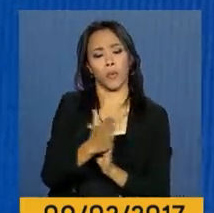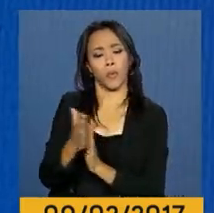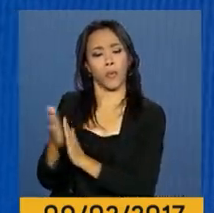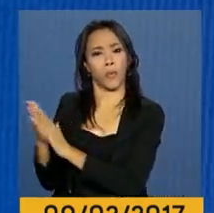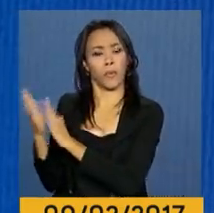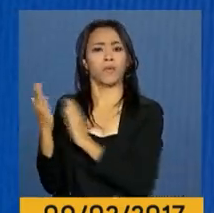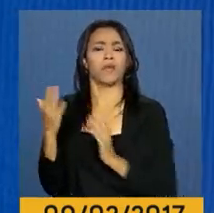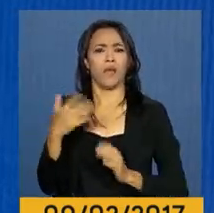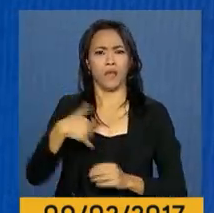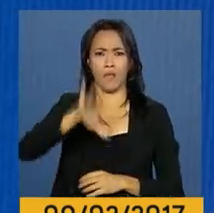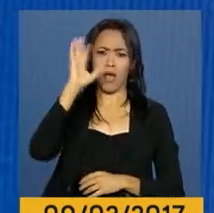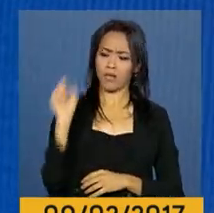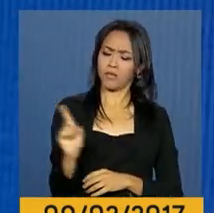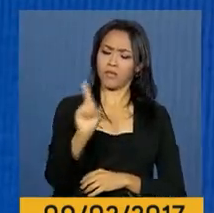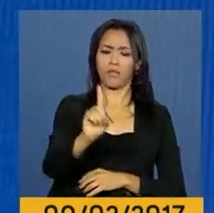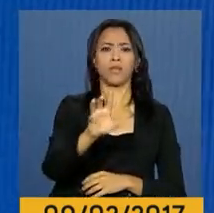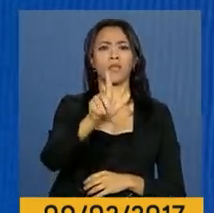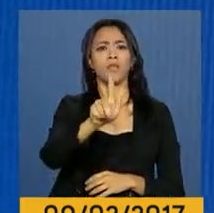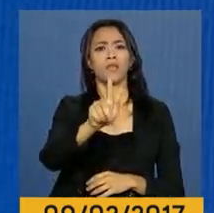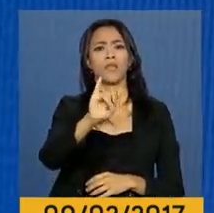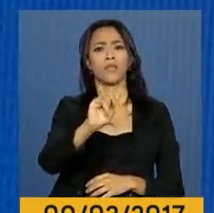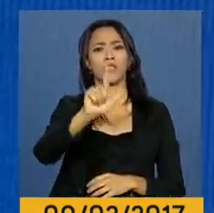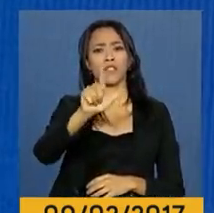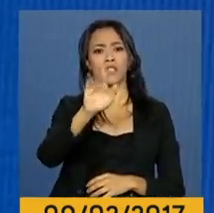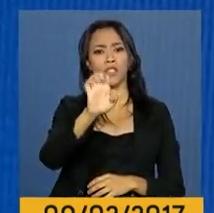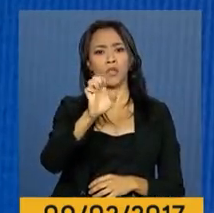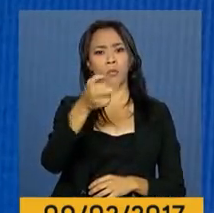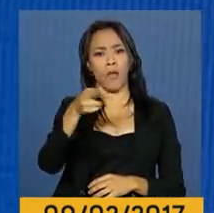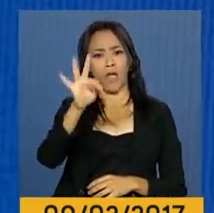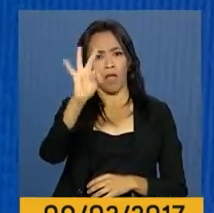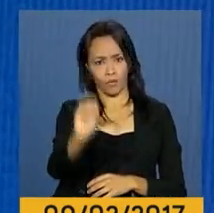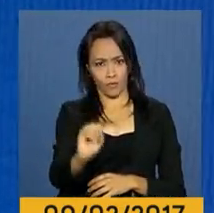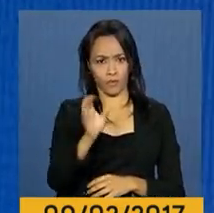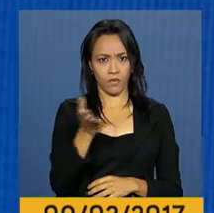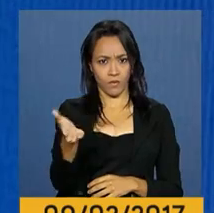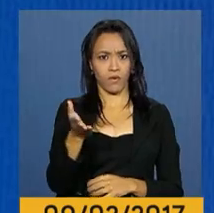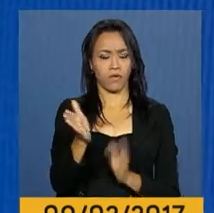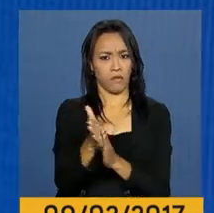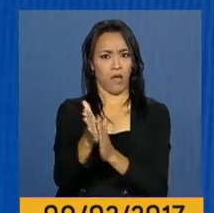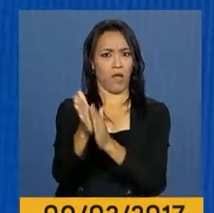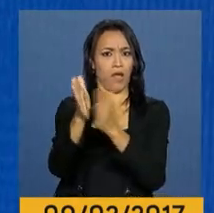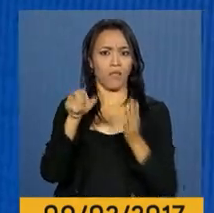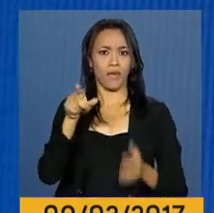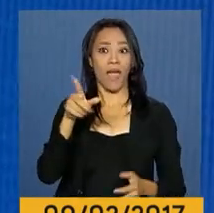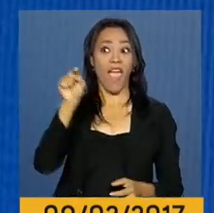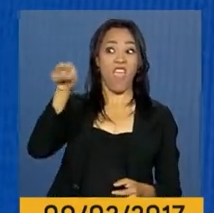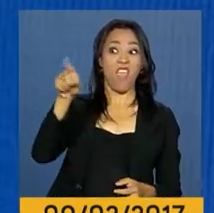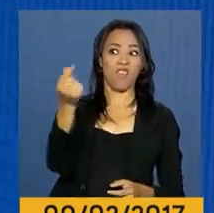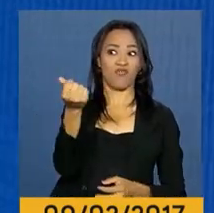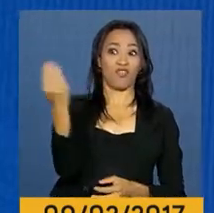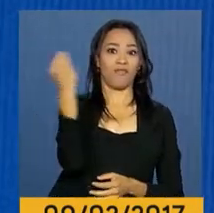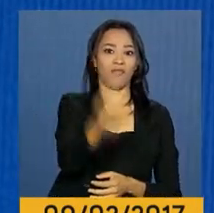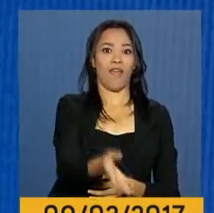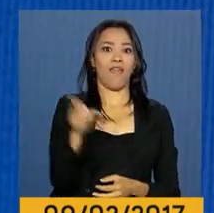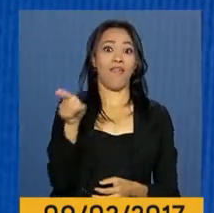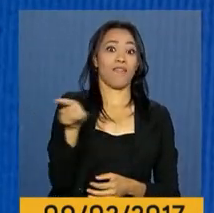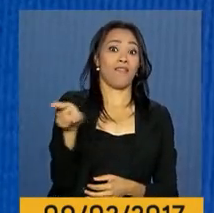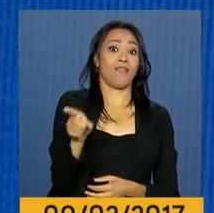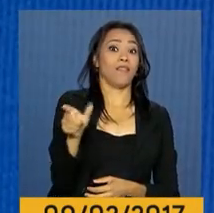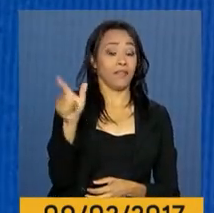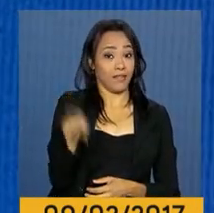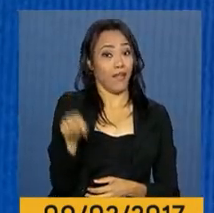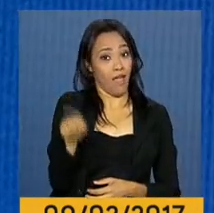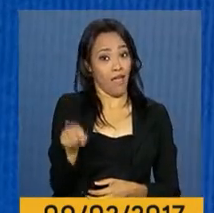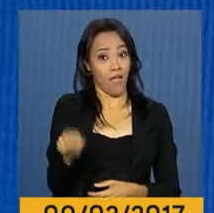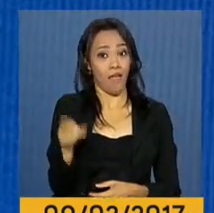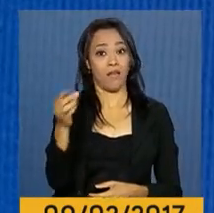oque porque os que recebiam os que recebiam habitação sabe é ele que dá o dinheiro é ele que põe o dinheiro não é